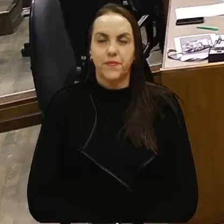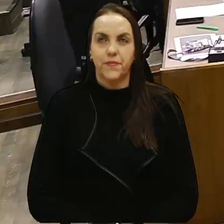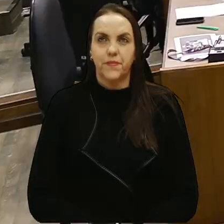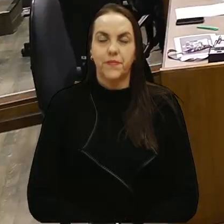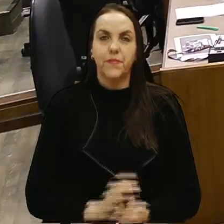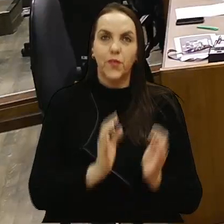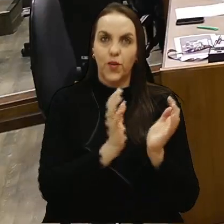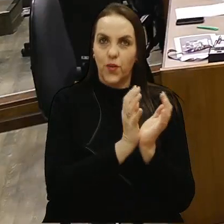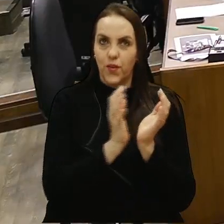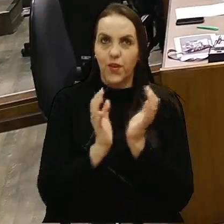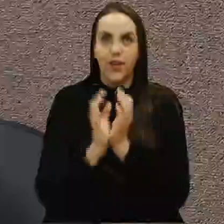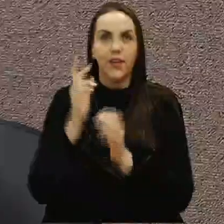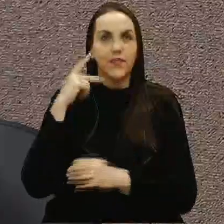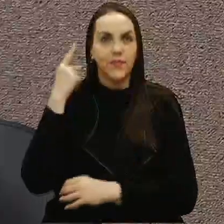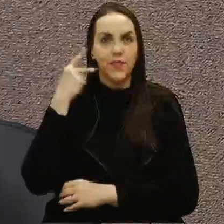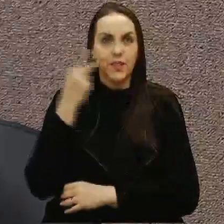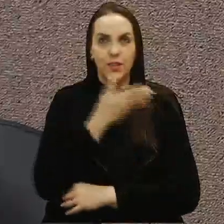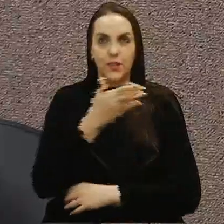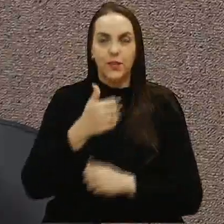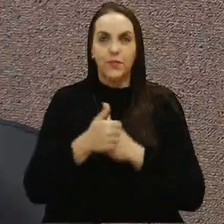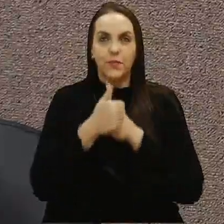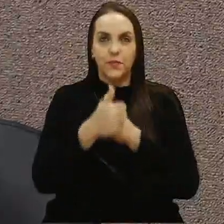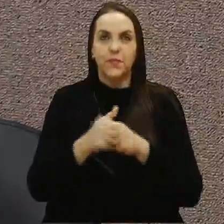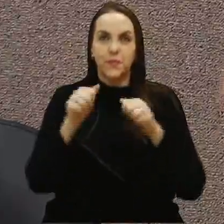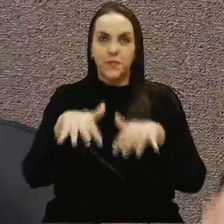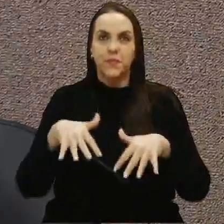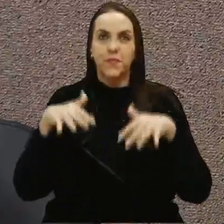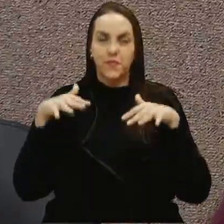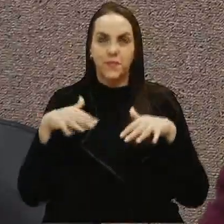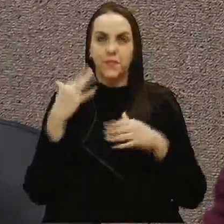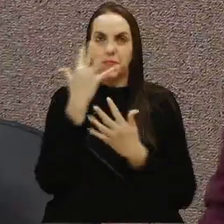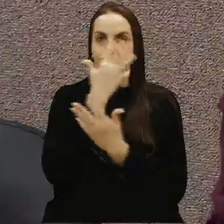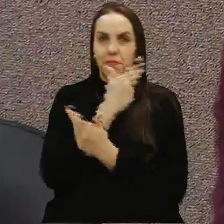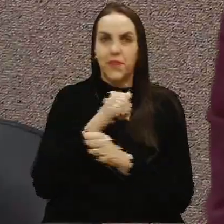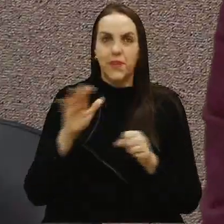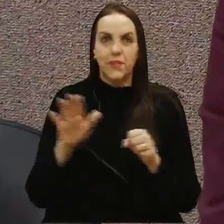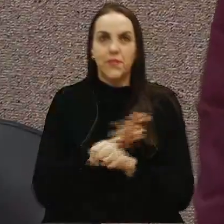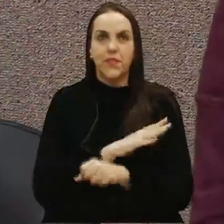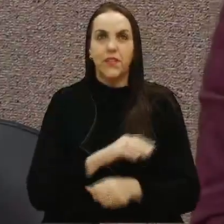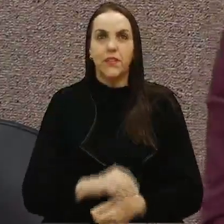Colegas vereadores, quem nos acompanha nesse plenário lindo e cheio hoje, muitos amigos,